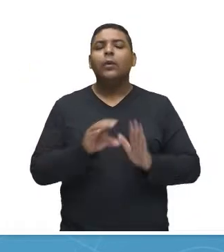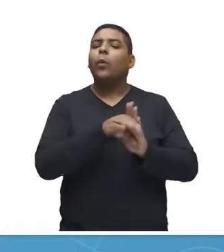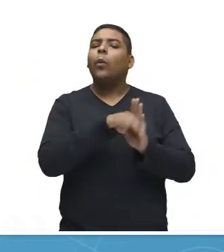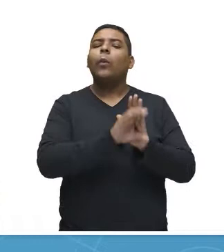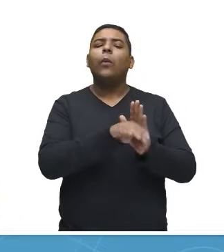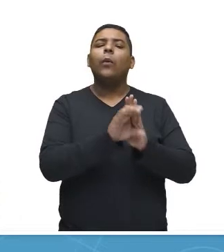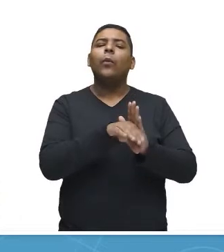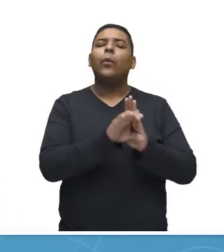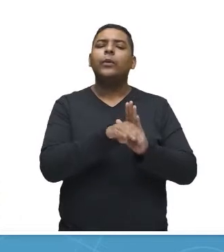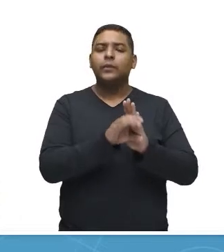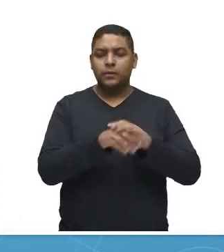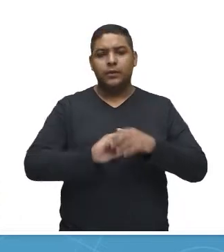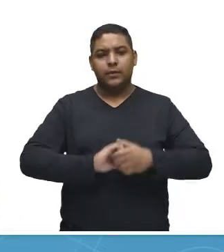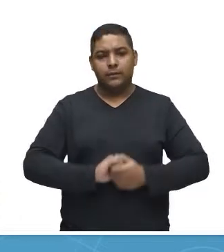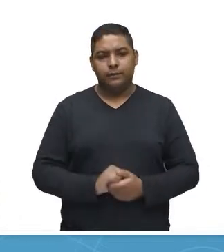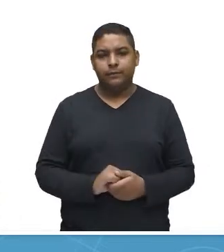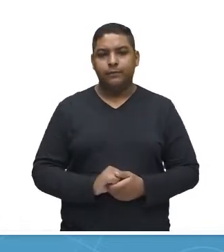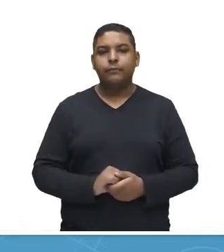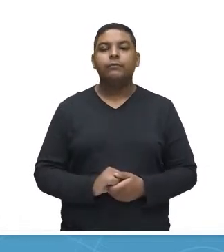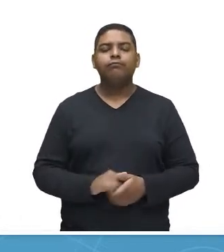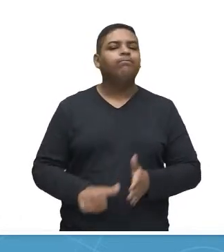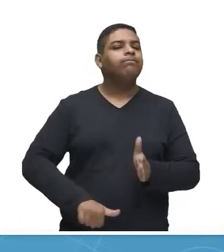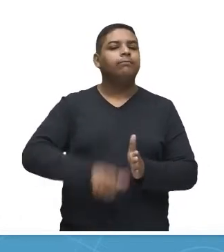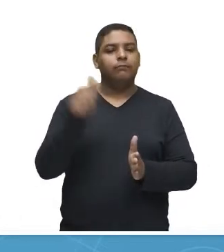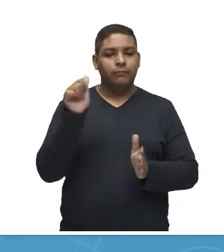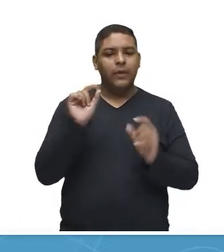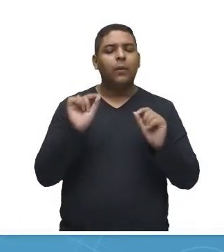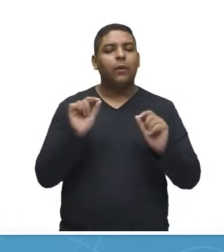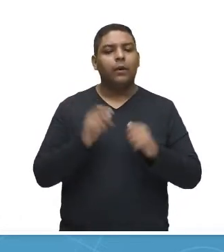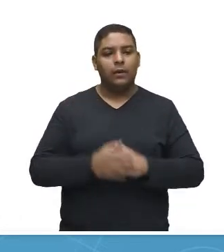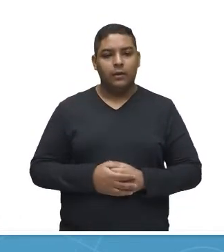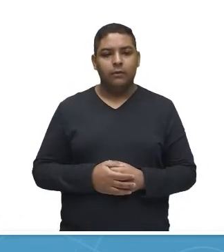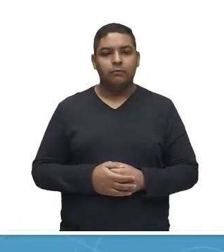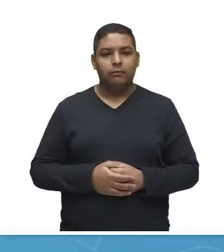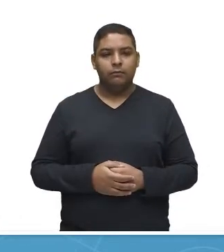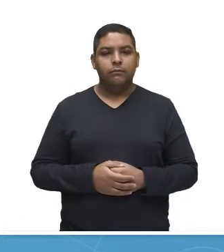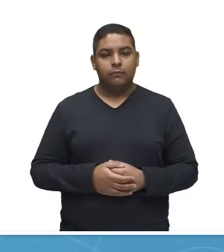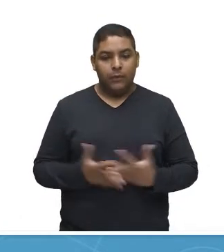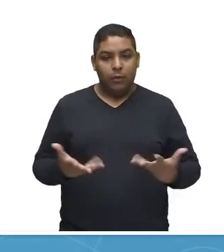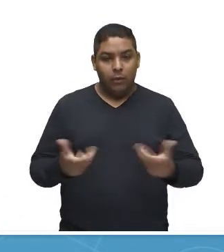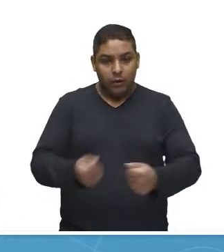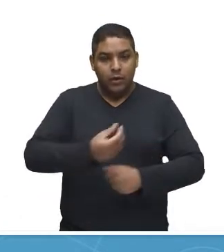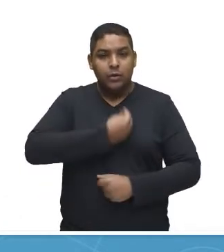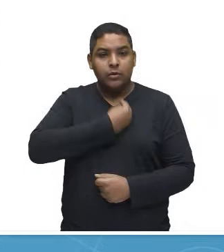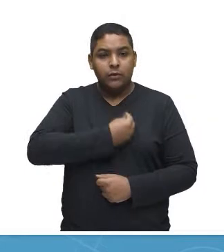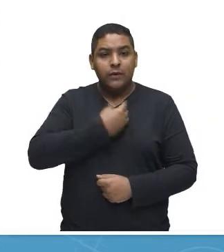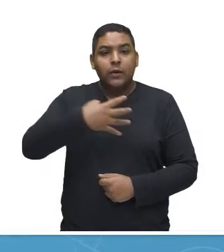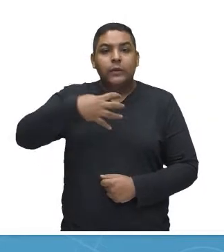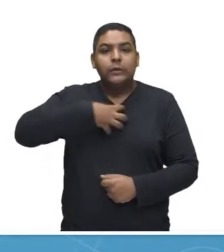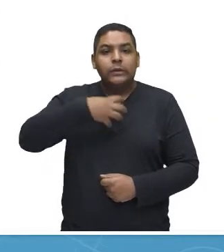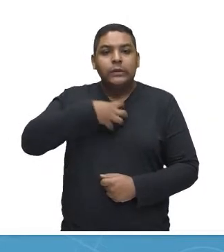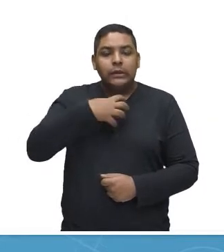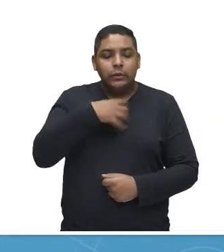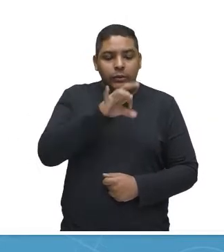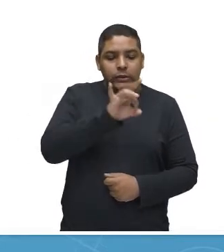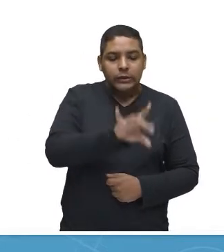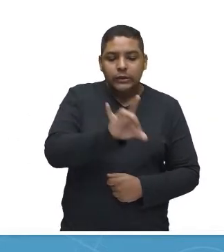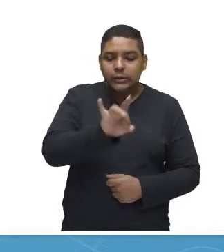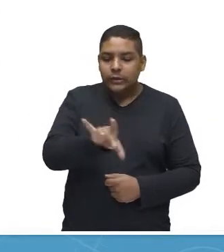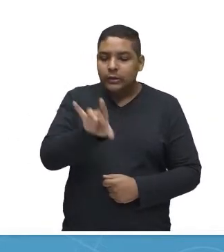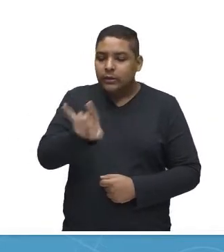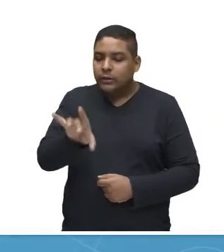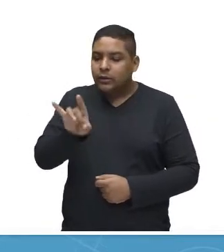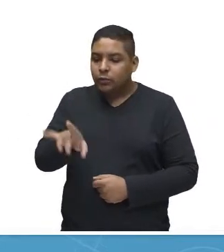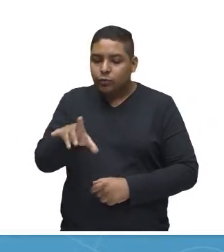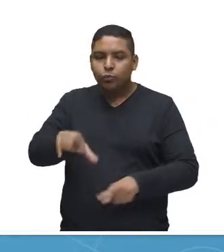vamos lá. Então, primeiramente, qualidade de vida é o jeito que cada um escolhe para